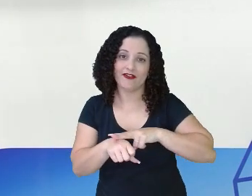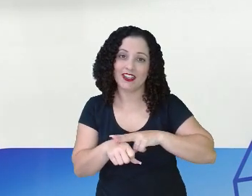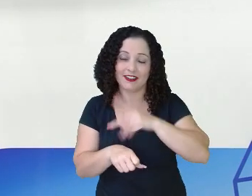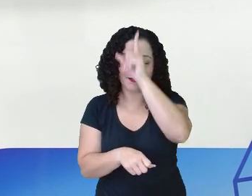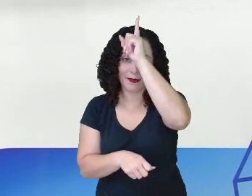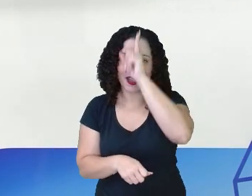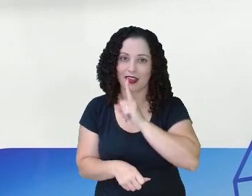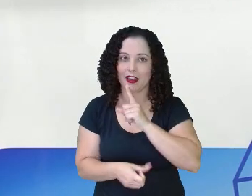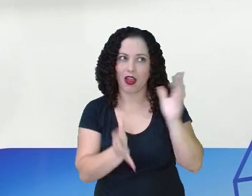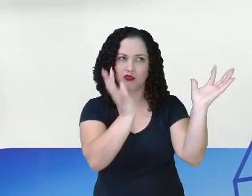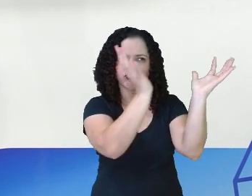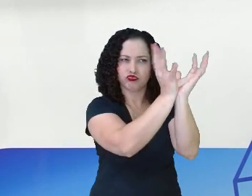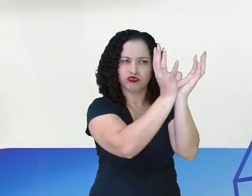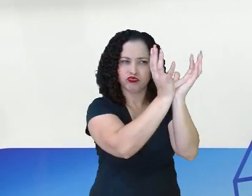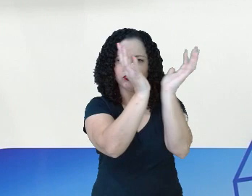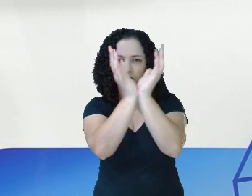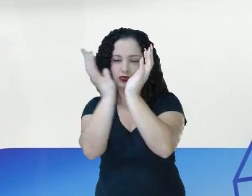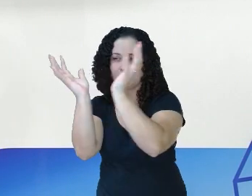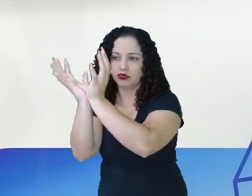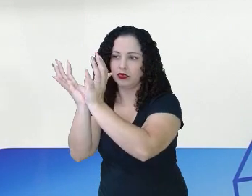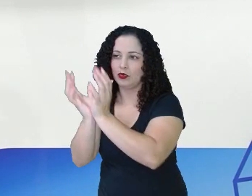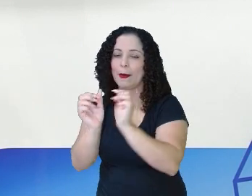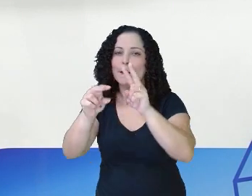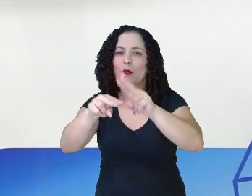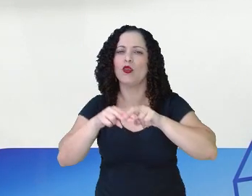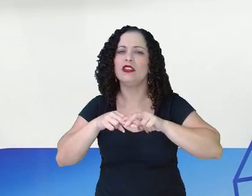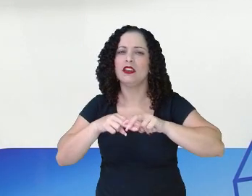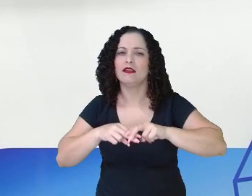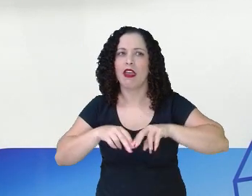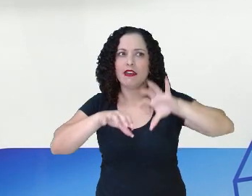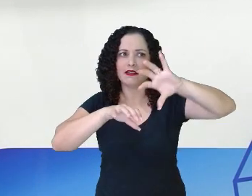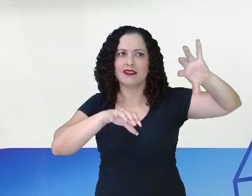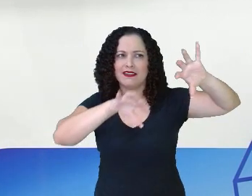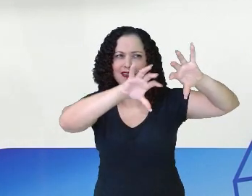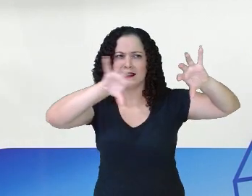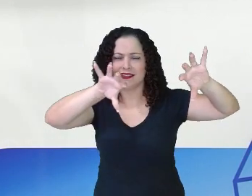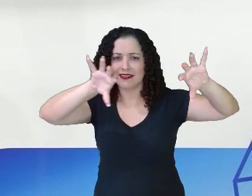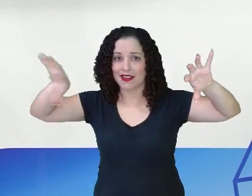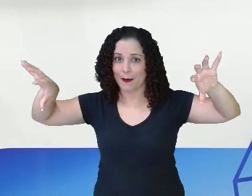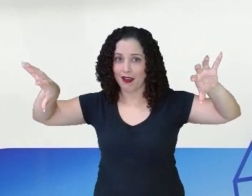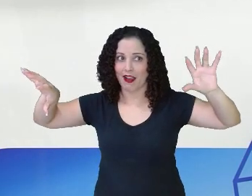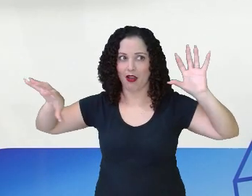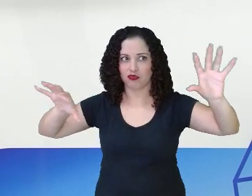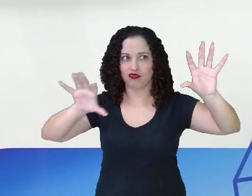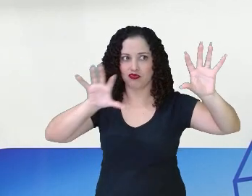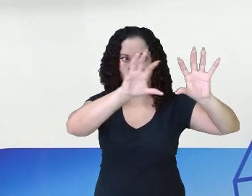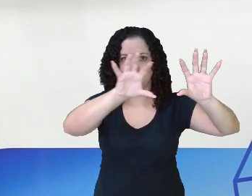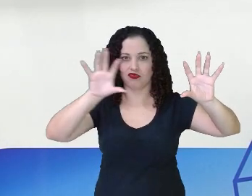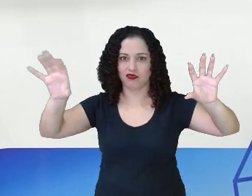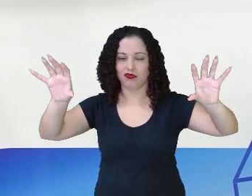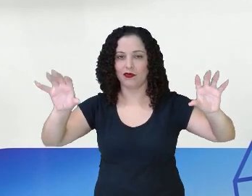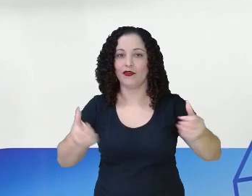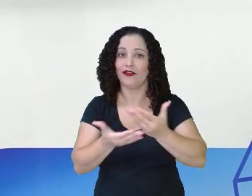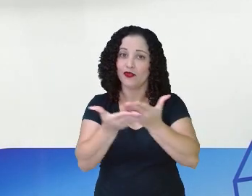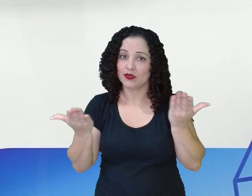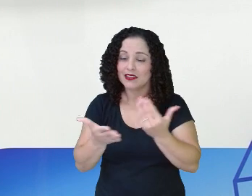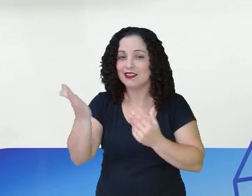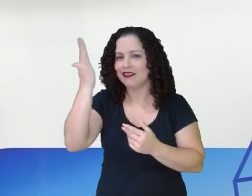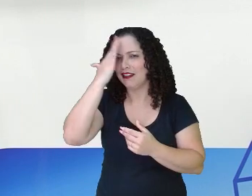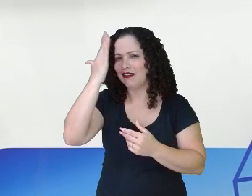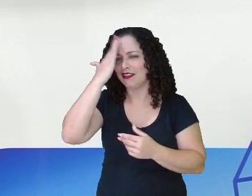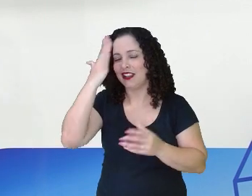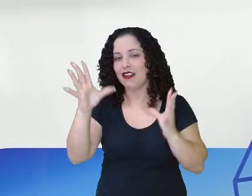a amarela. Por que eu fiz essa diferenciação de cores? É para vocês entenderem que numa